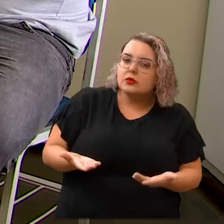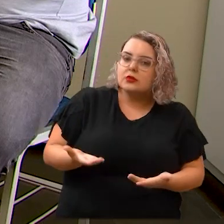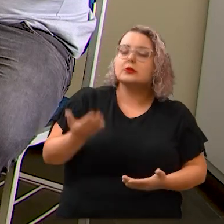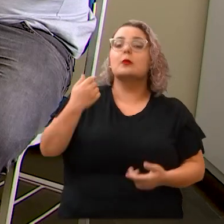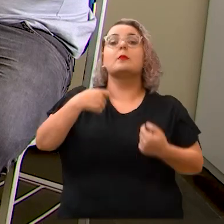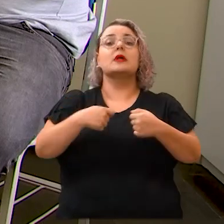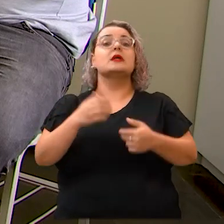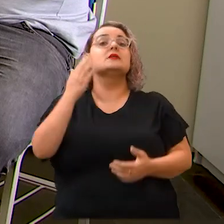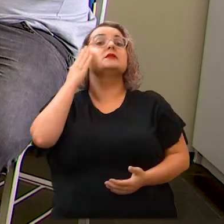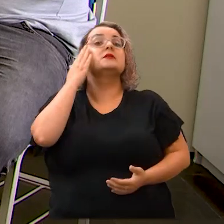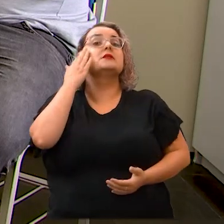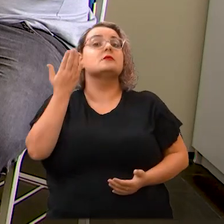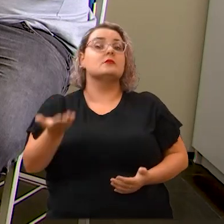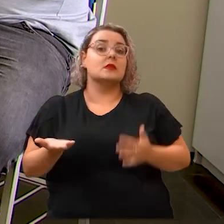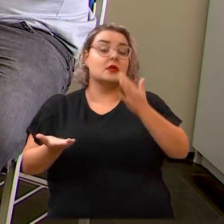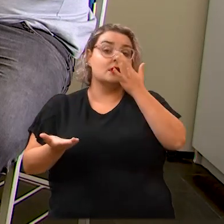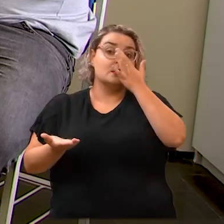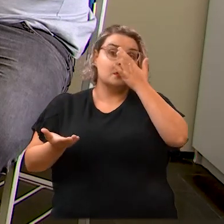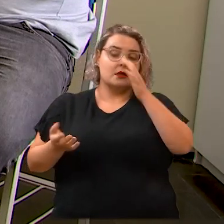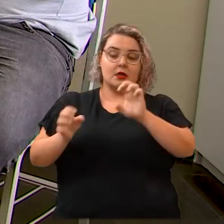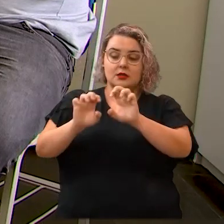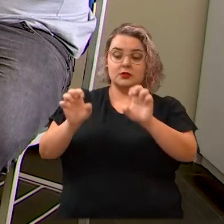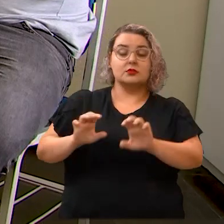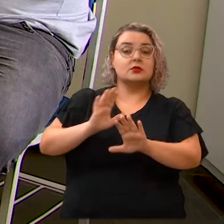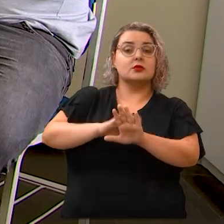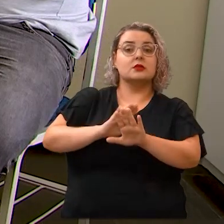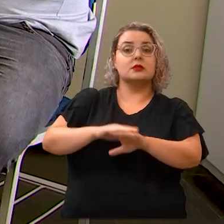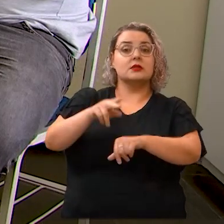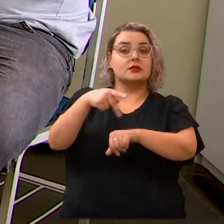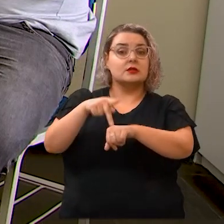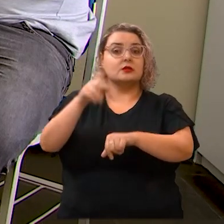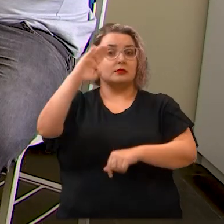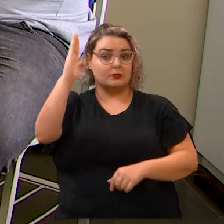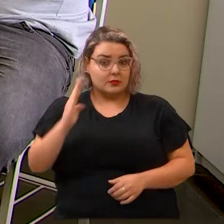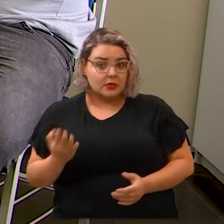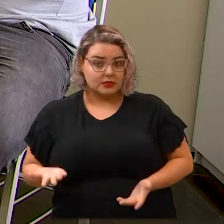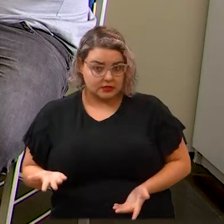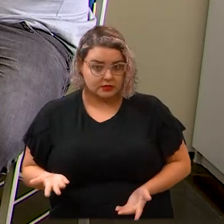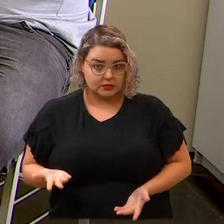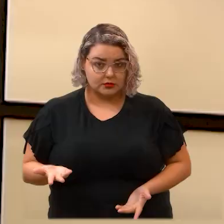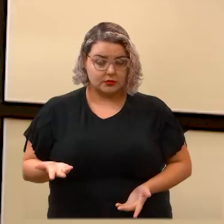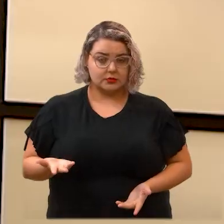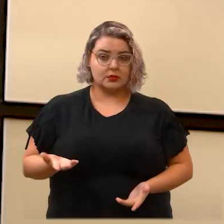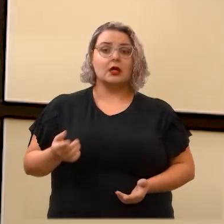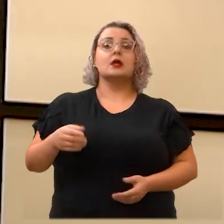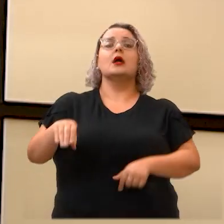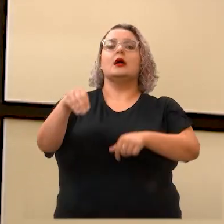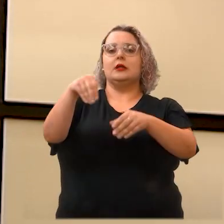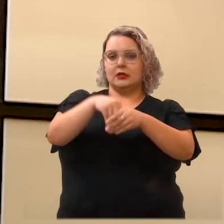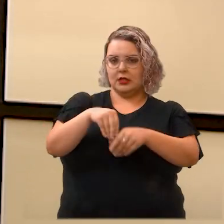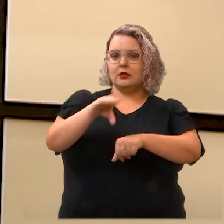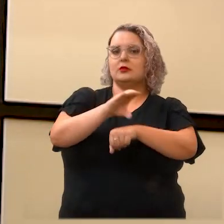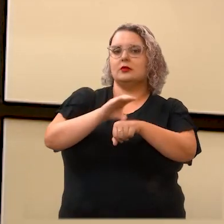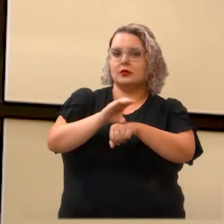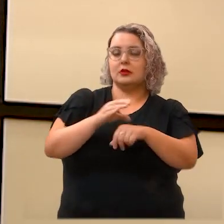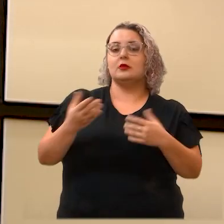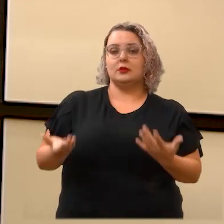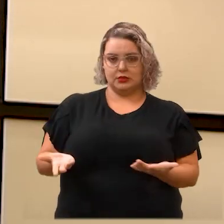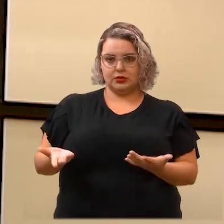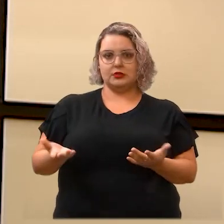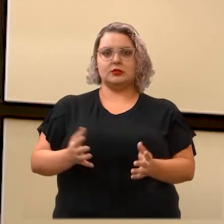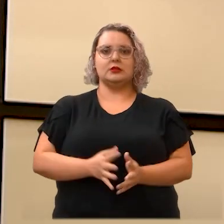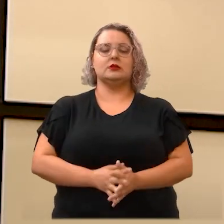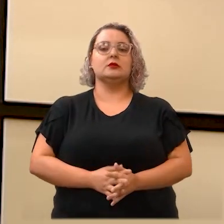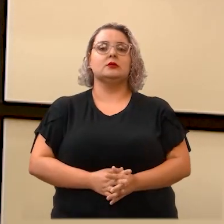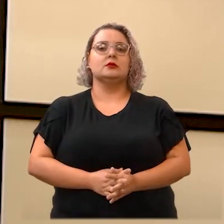você tem que saber como é que é a estrutura de funcionamento desse país chamado Brasil tá na Constituição Federal e